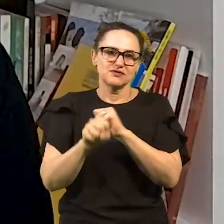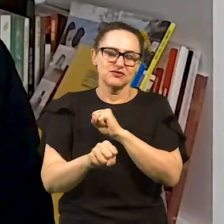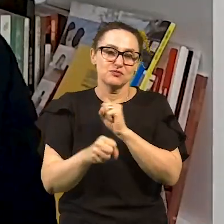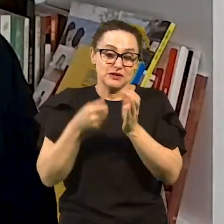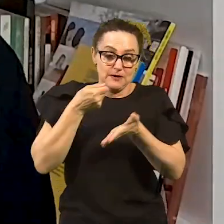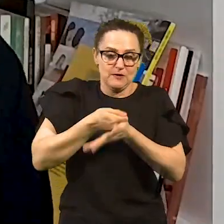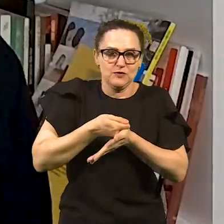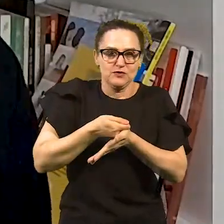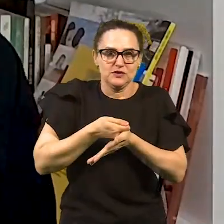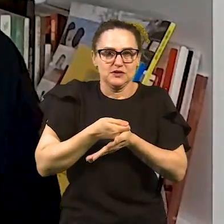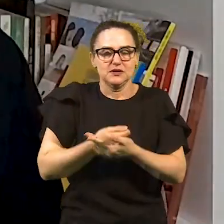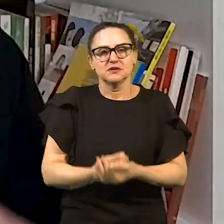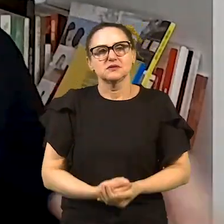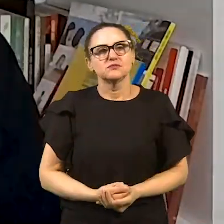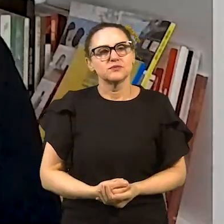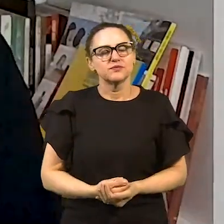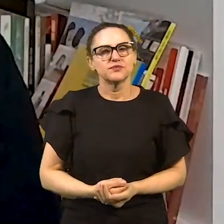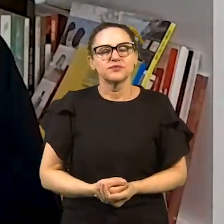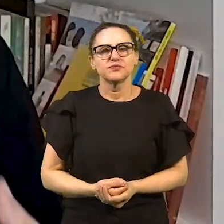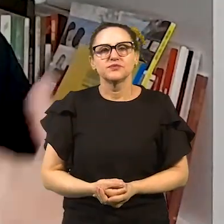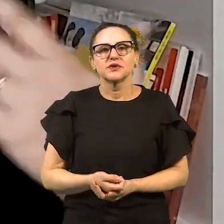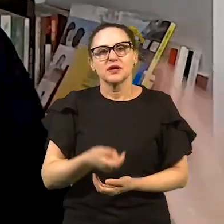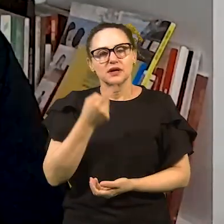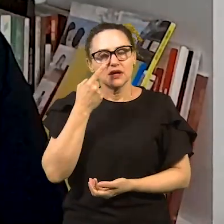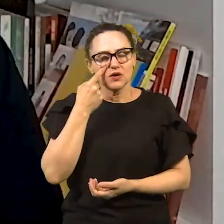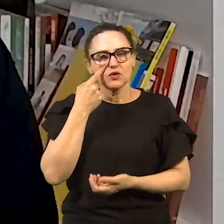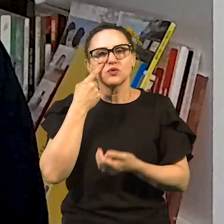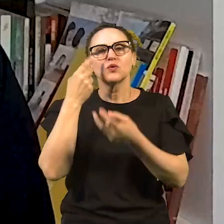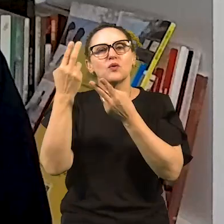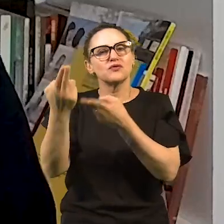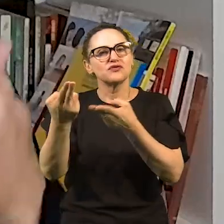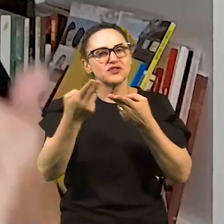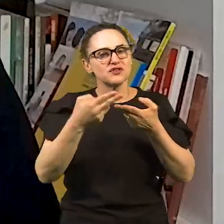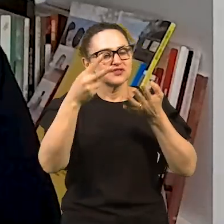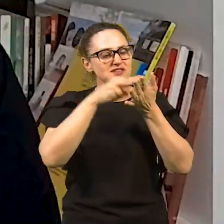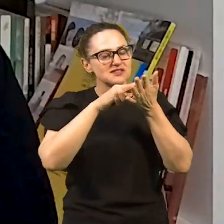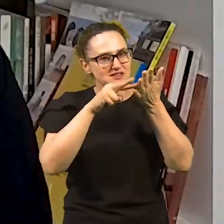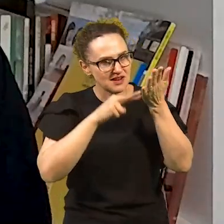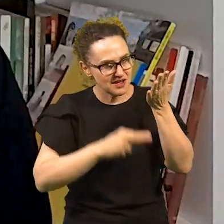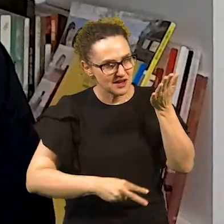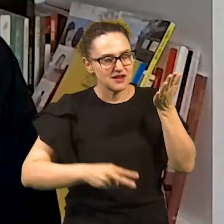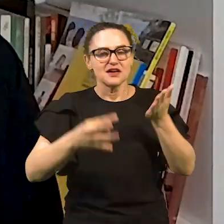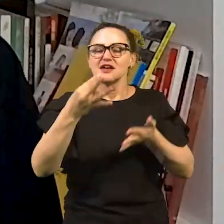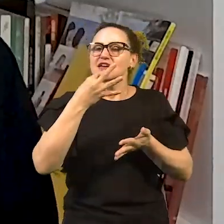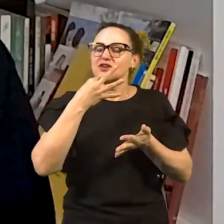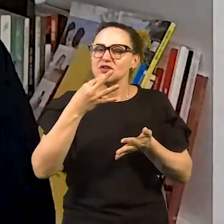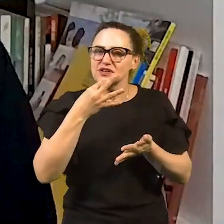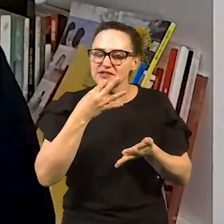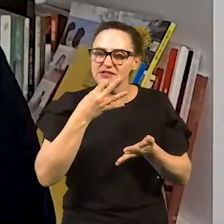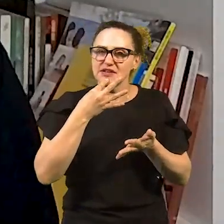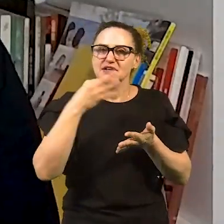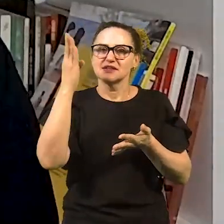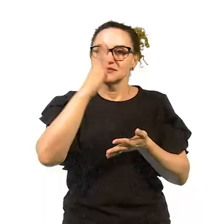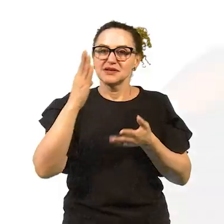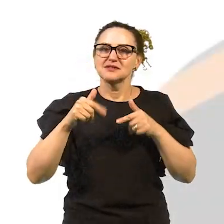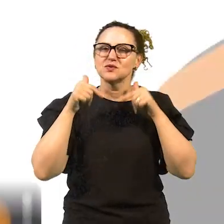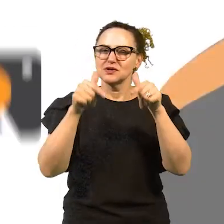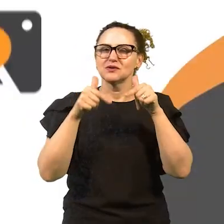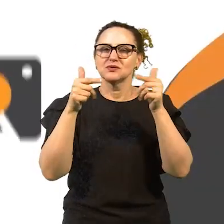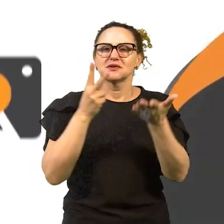autoritarismo. Então eu convido todos vocês a lerem esses contos e conhecer um pouco mais sobre esse Brasil que luta desde sempre.